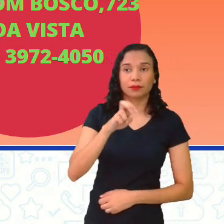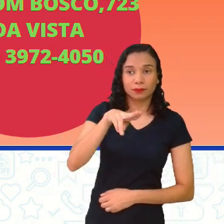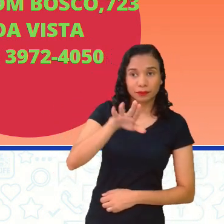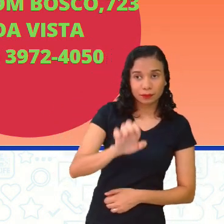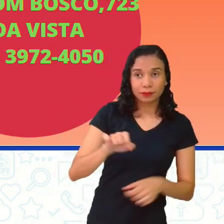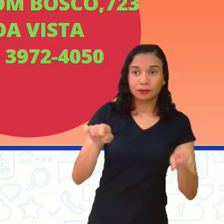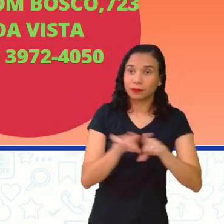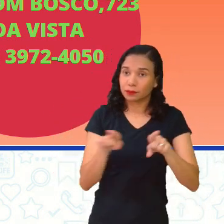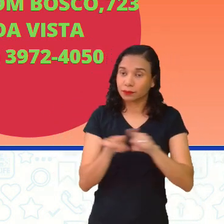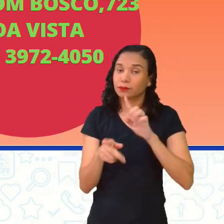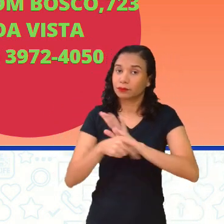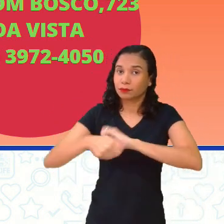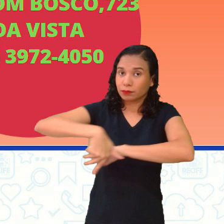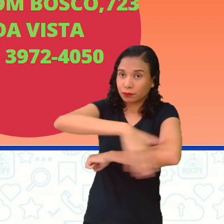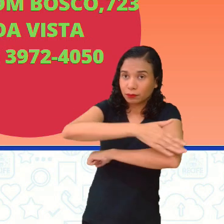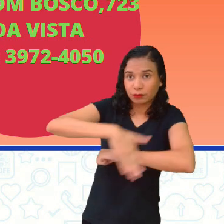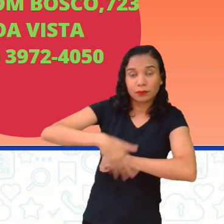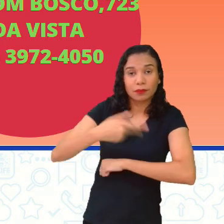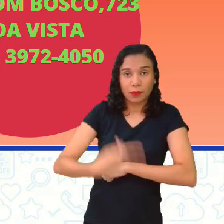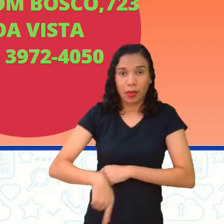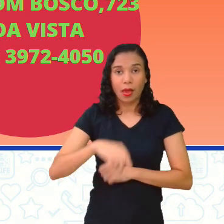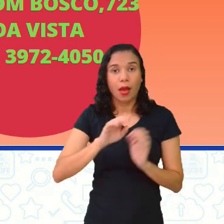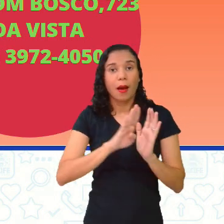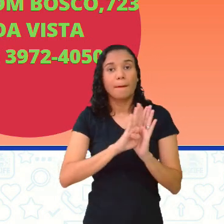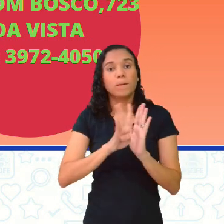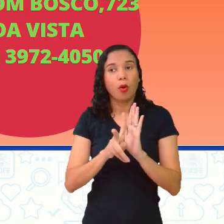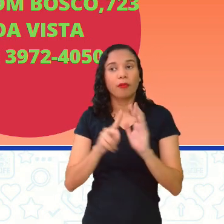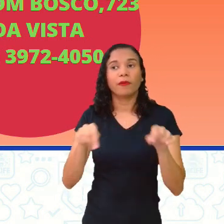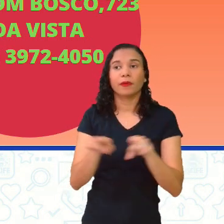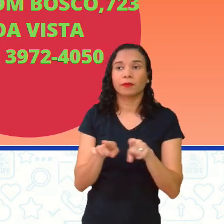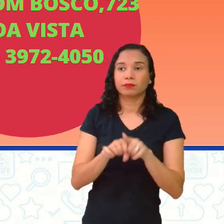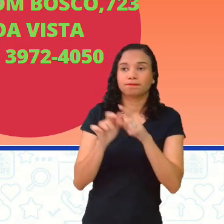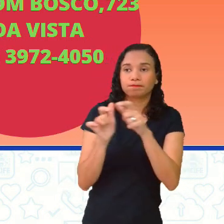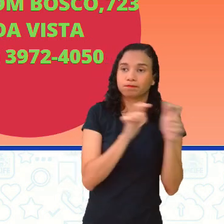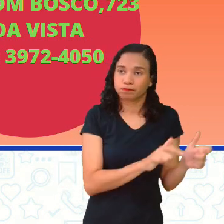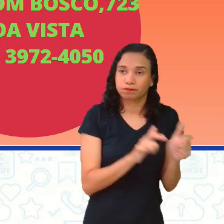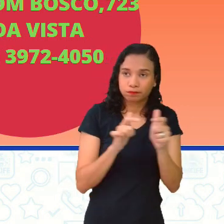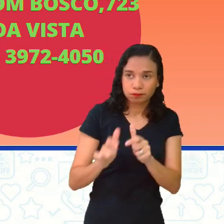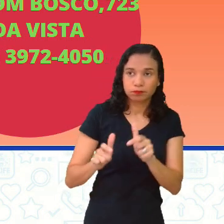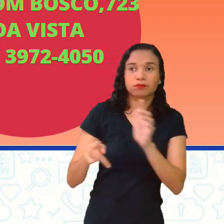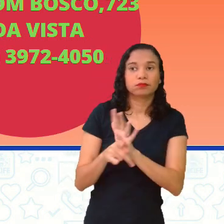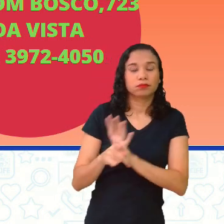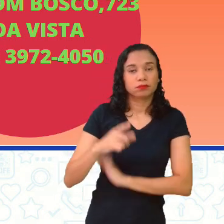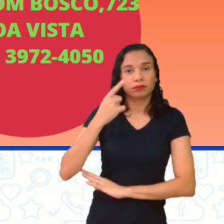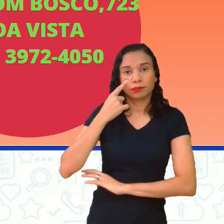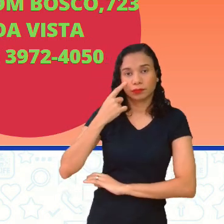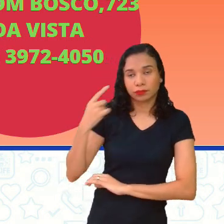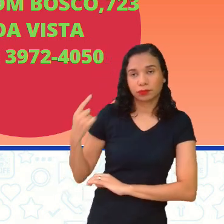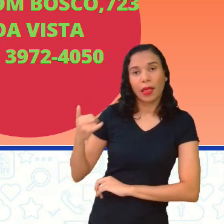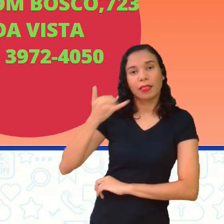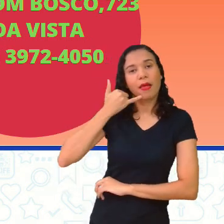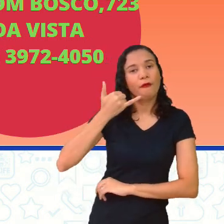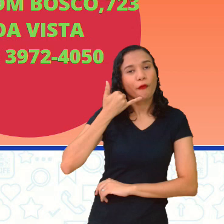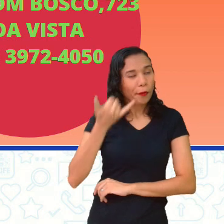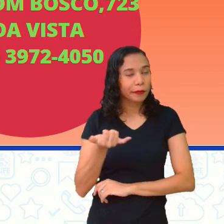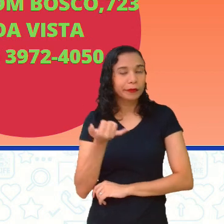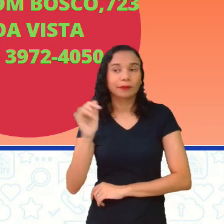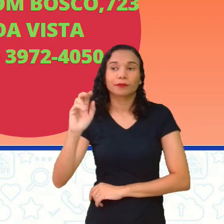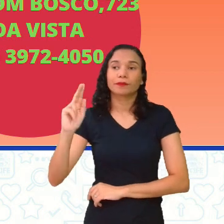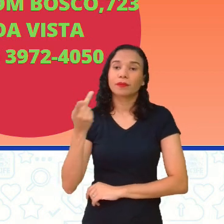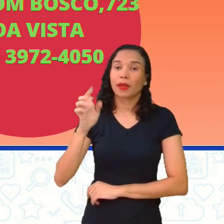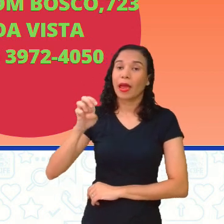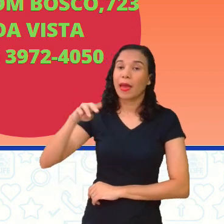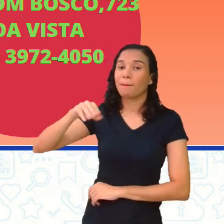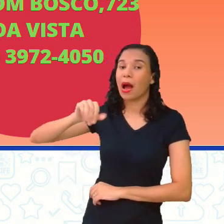IN, na rua Tabira 54, aqui na Boa Vista, também tem aí os telefones que vocês podem ligar para ter informações. E